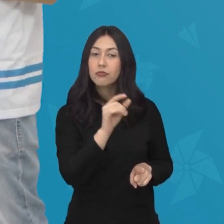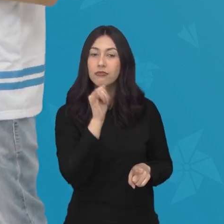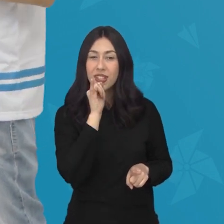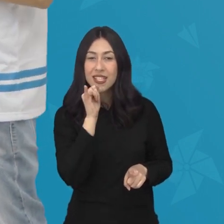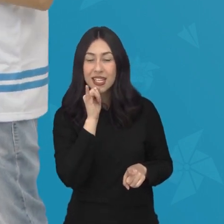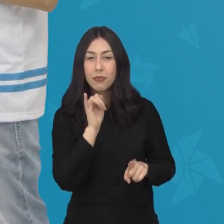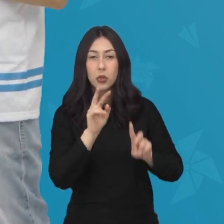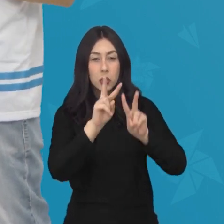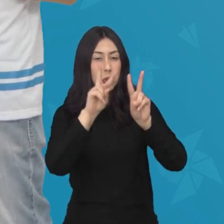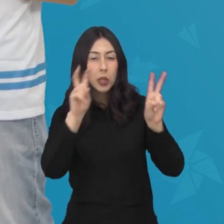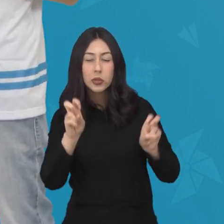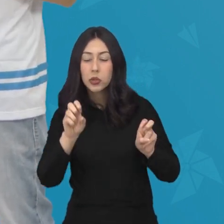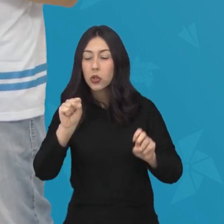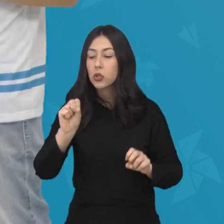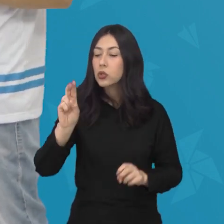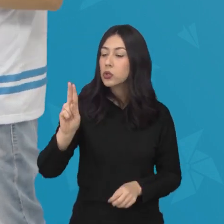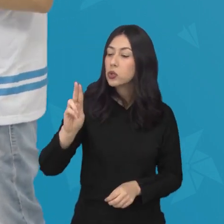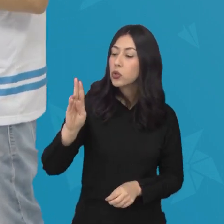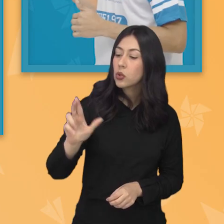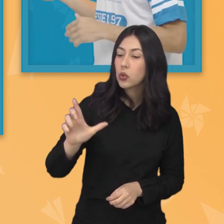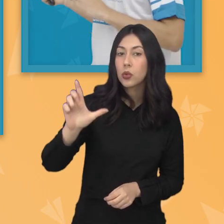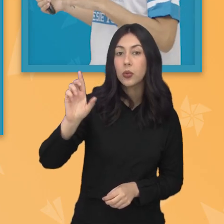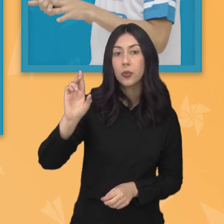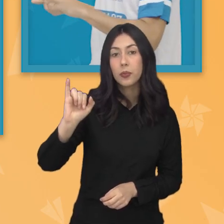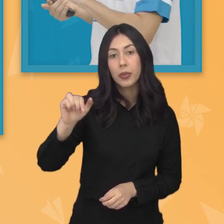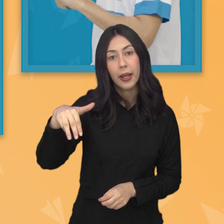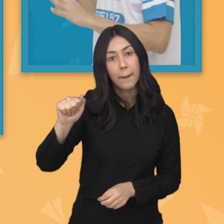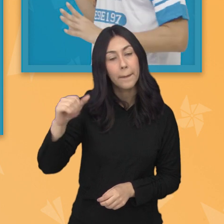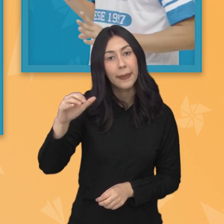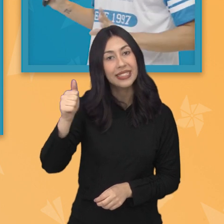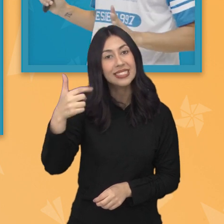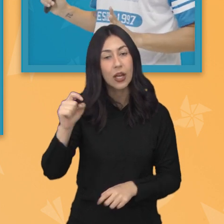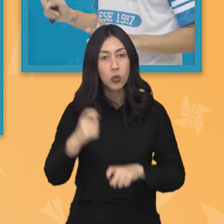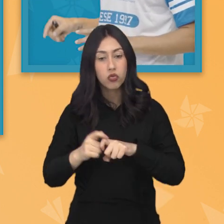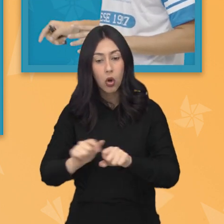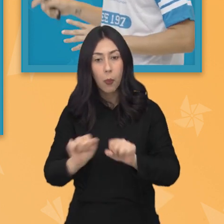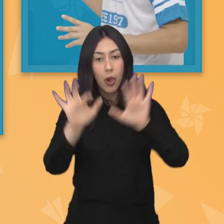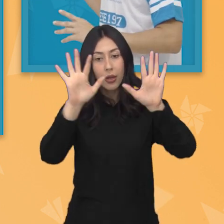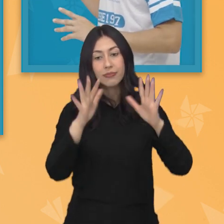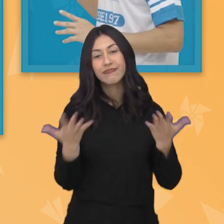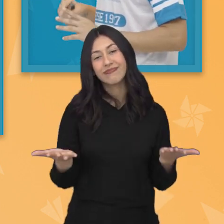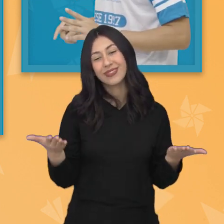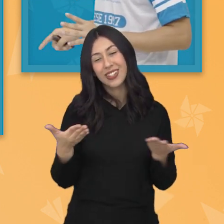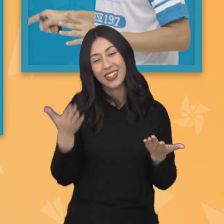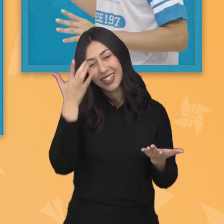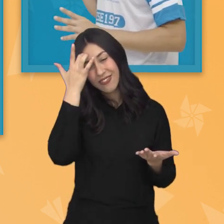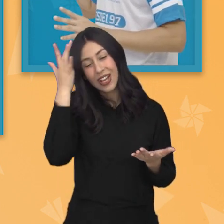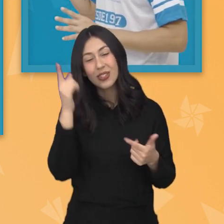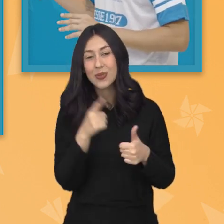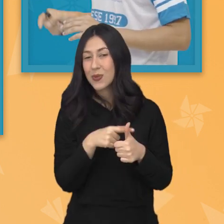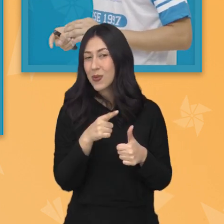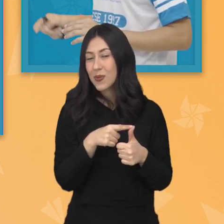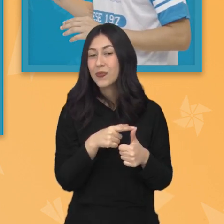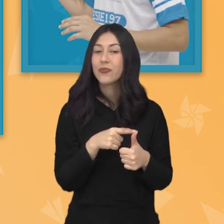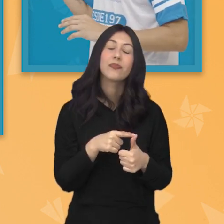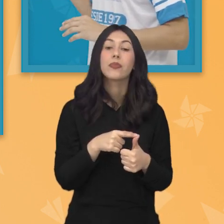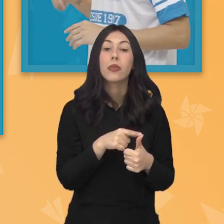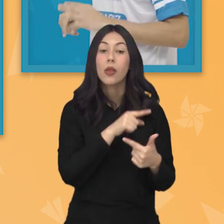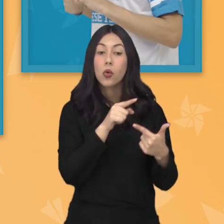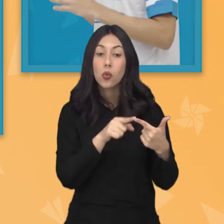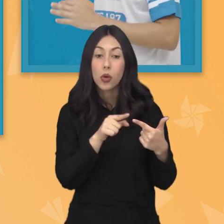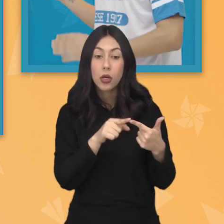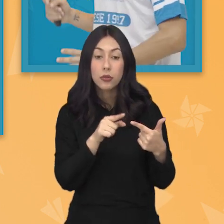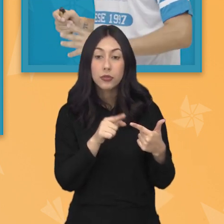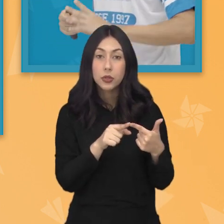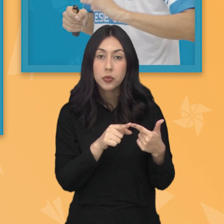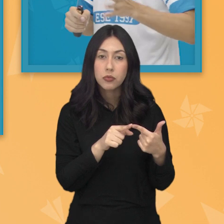didáticos quando falar sobre sublimação. Então já deixei aqui fácil para vocês o fenômeno 1. O fenômeno evento 2,